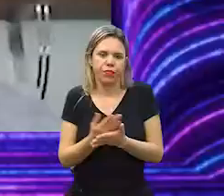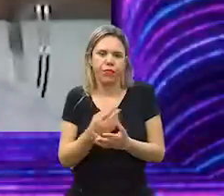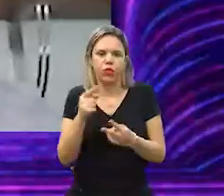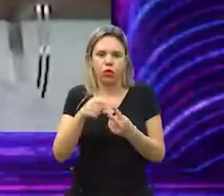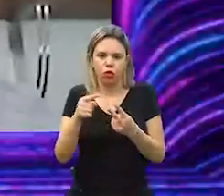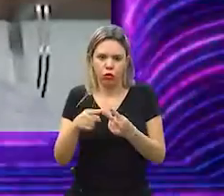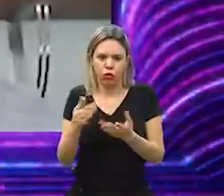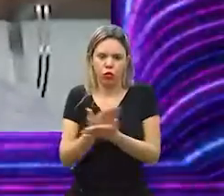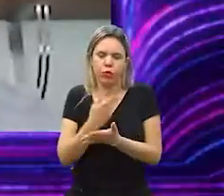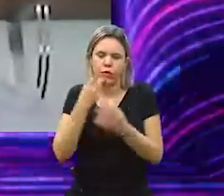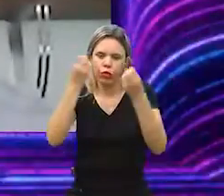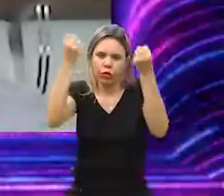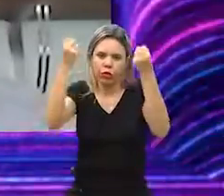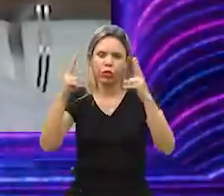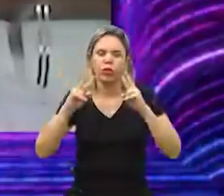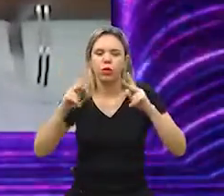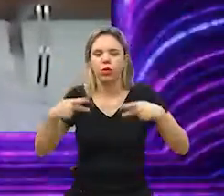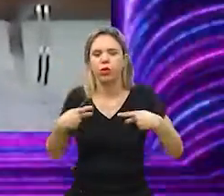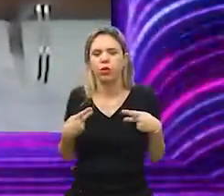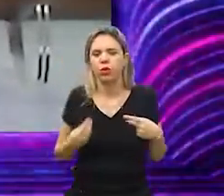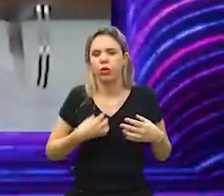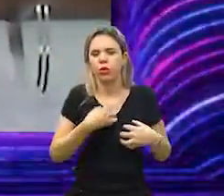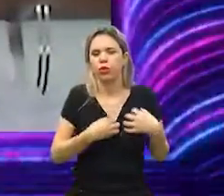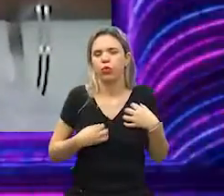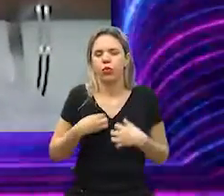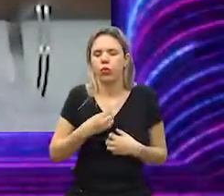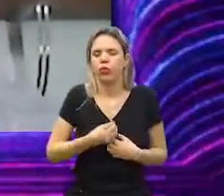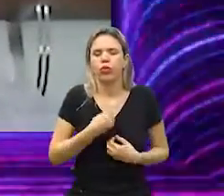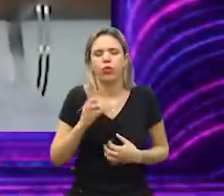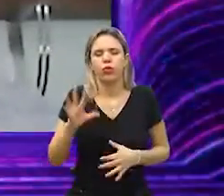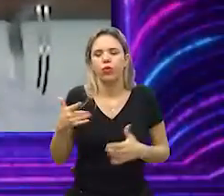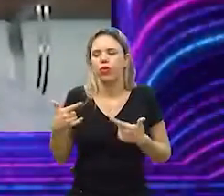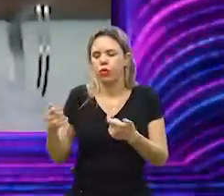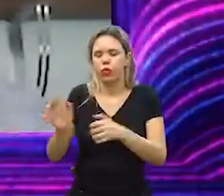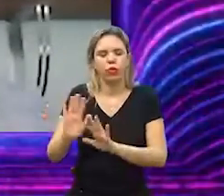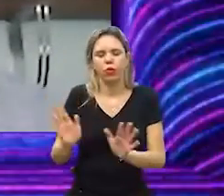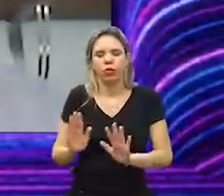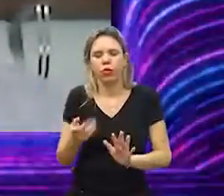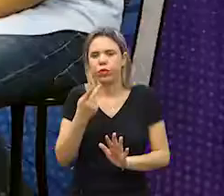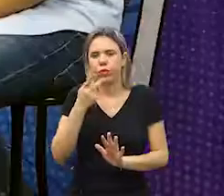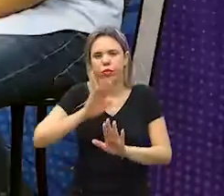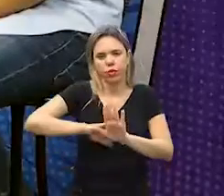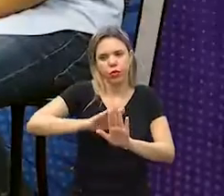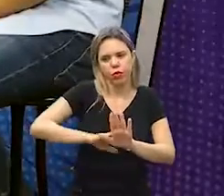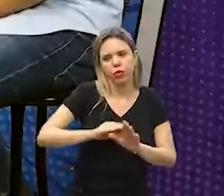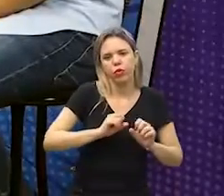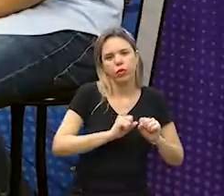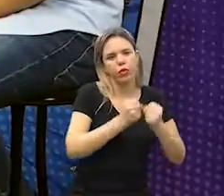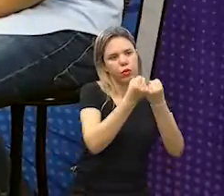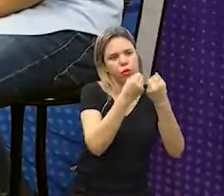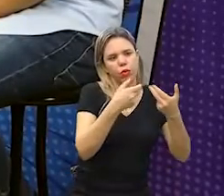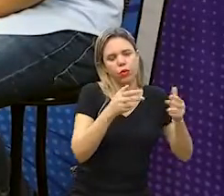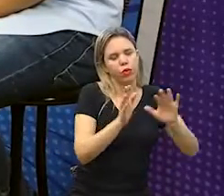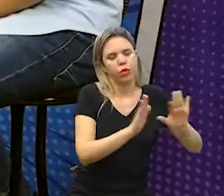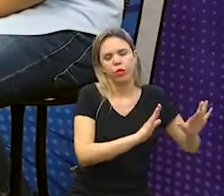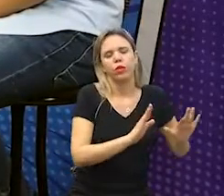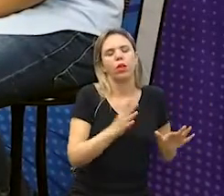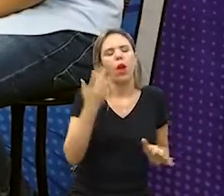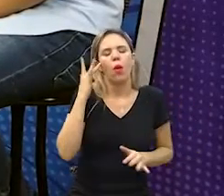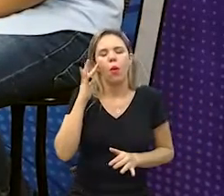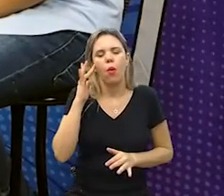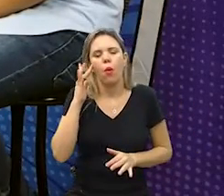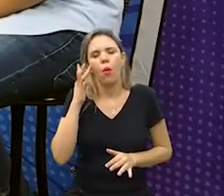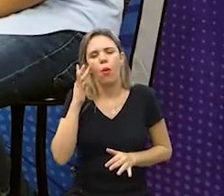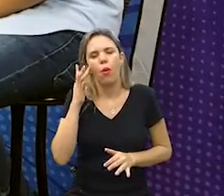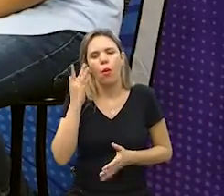Ambos falam de ser humano, falam de dramas humanos, né? E não de guerra, não de ideologia. Então, eu acho